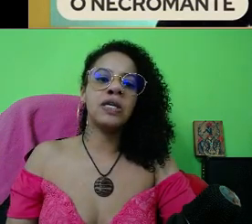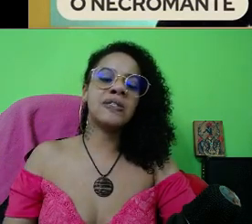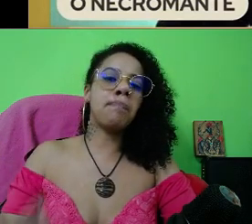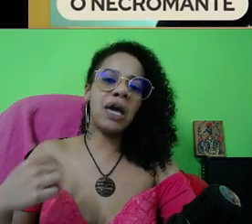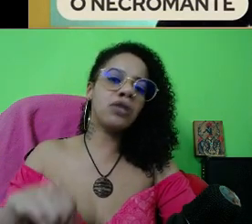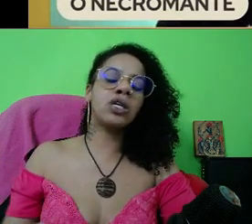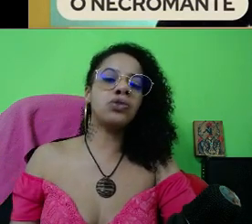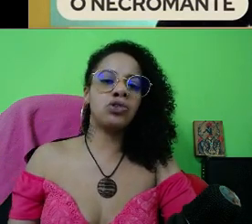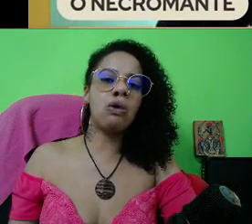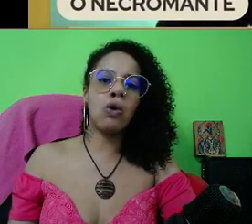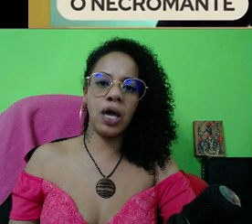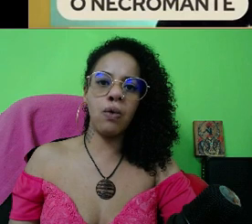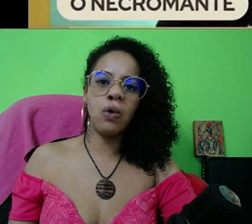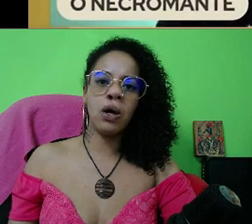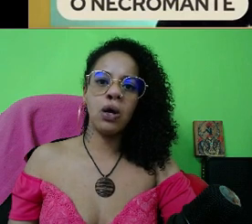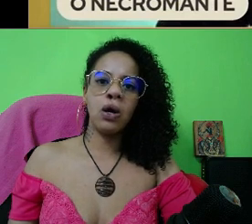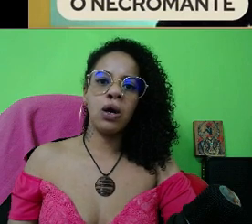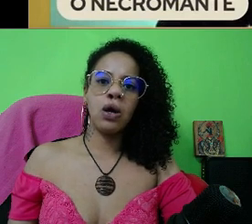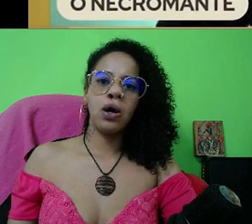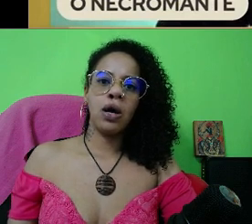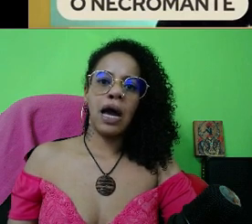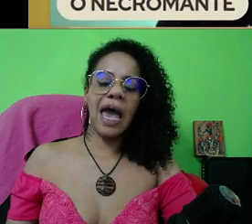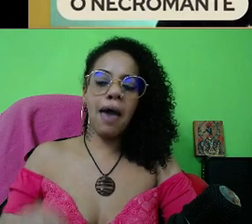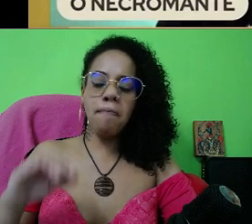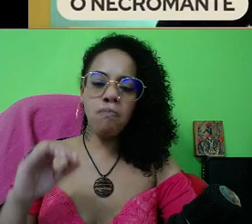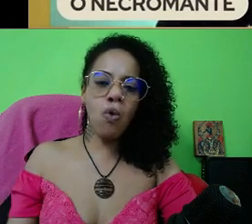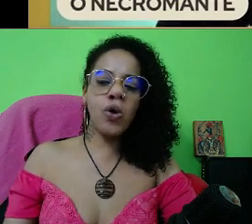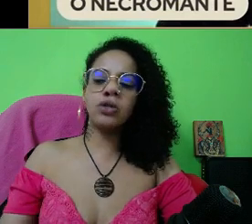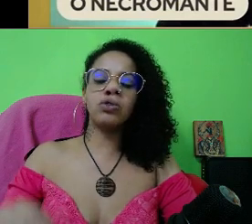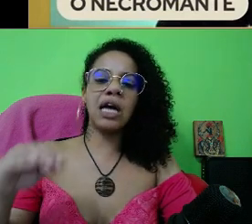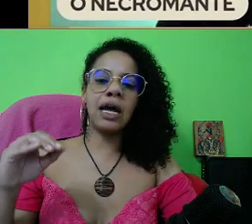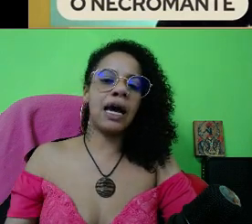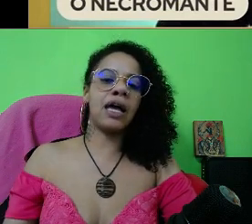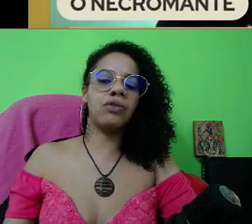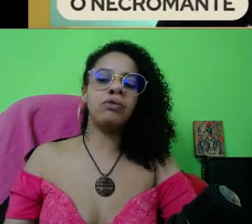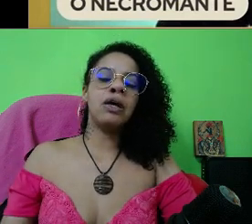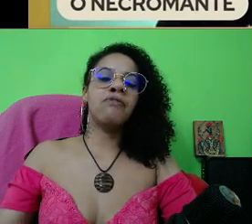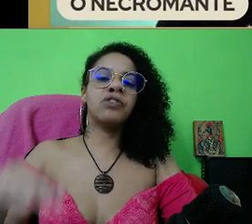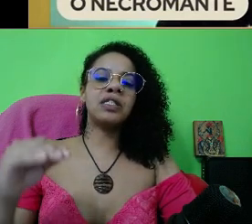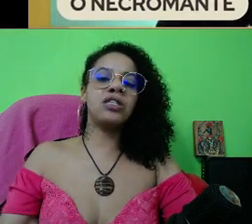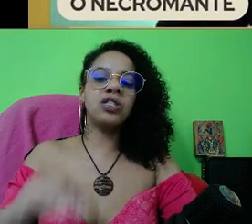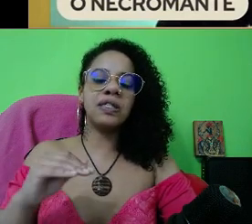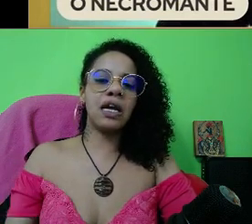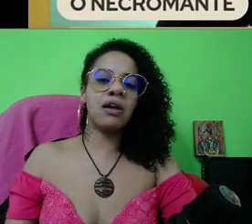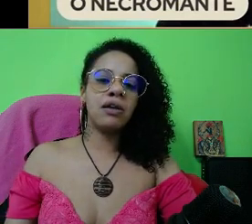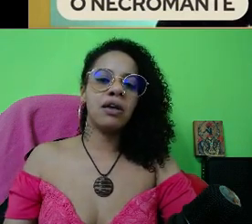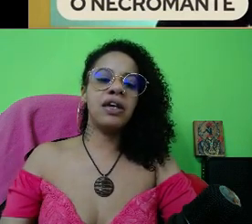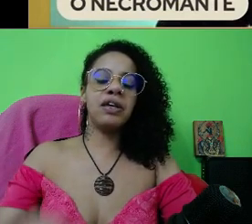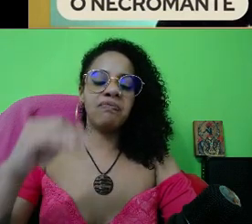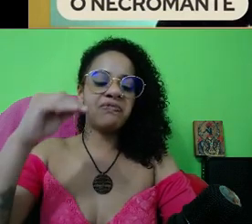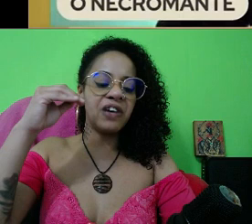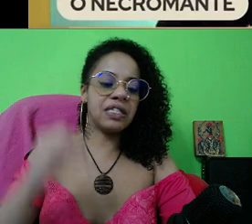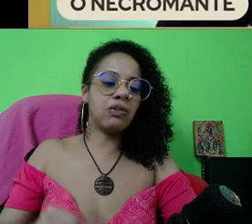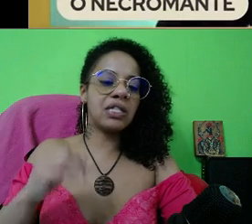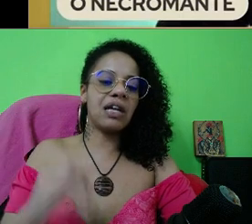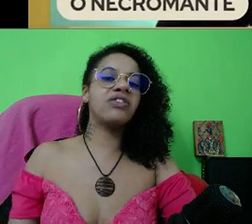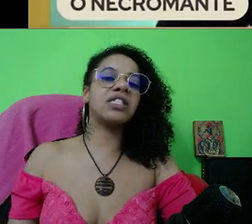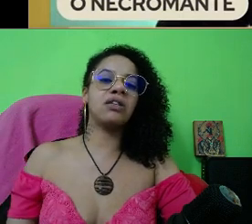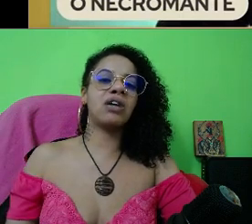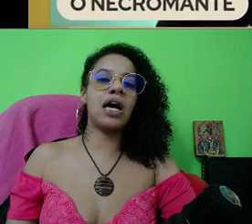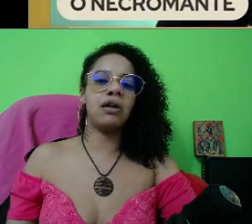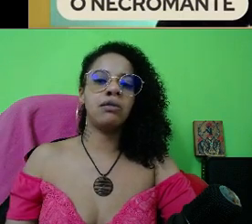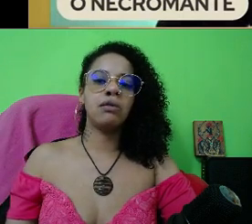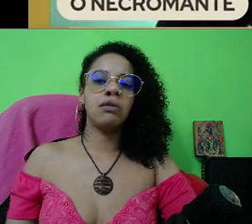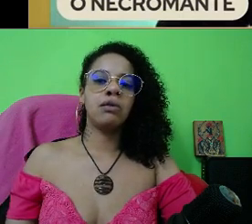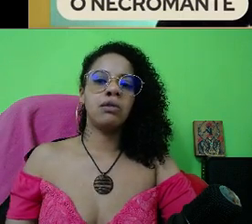novamente sabendo que isso já ocorreu é muito danado você dizer e fazer o que